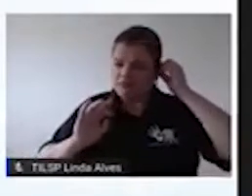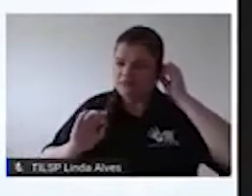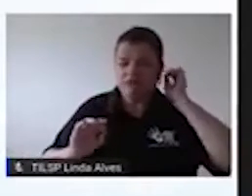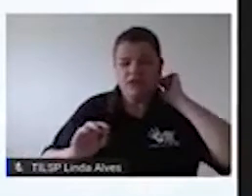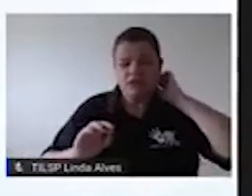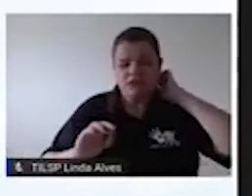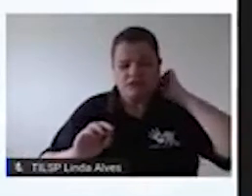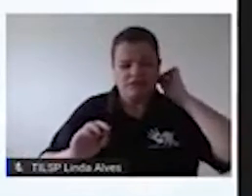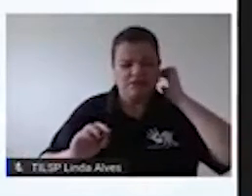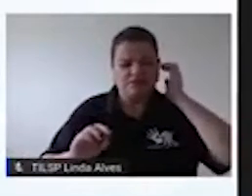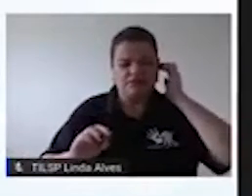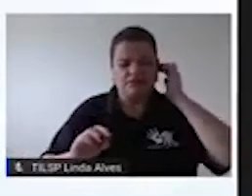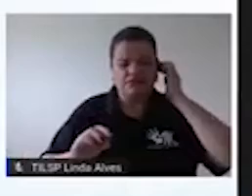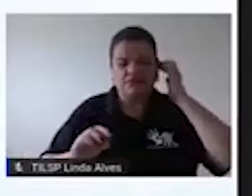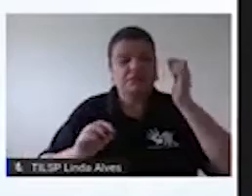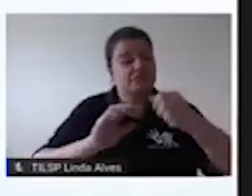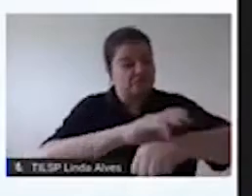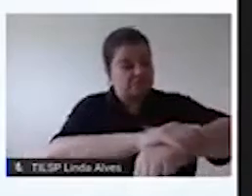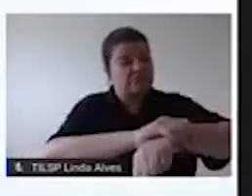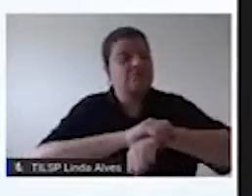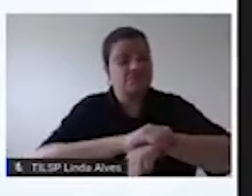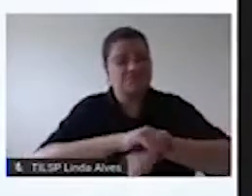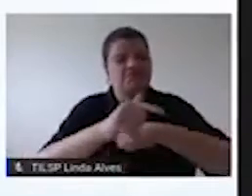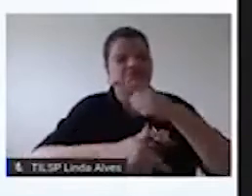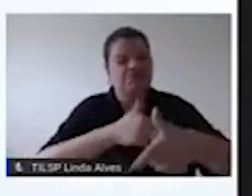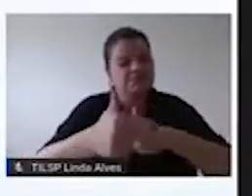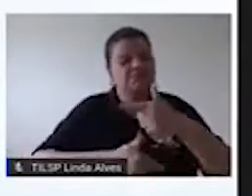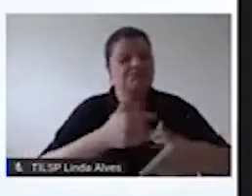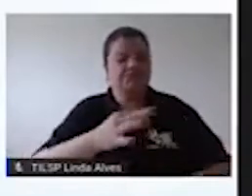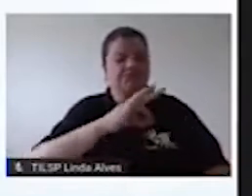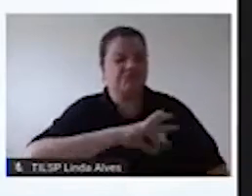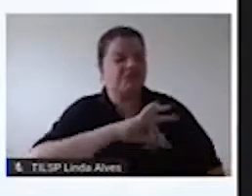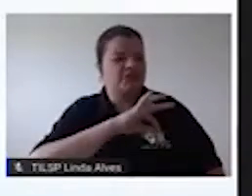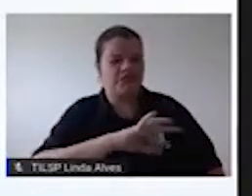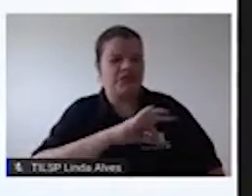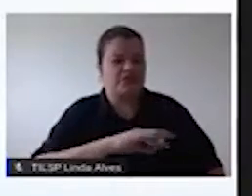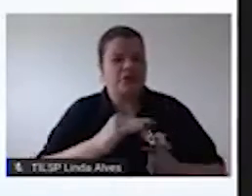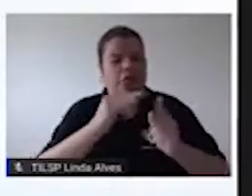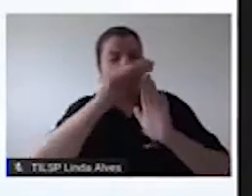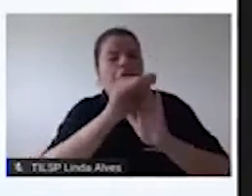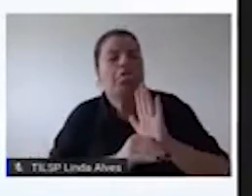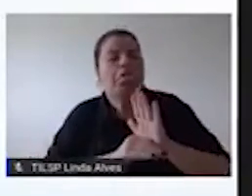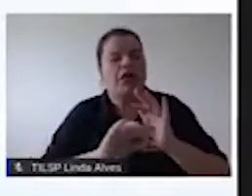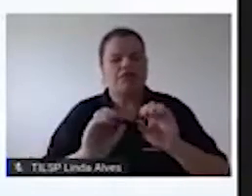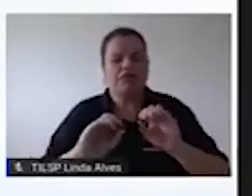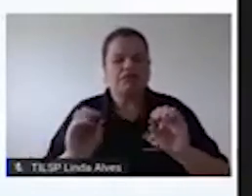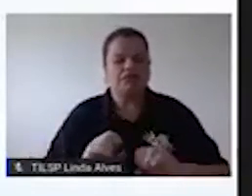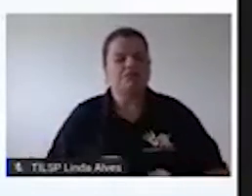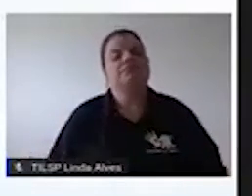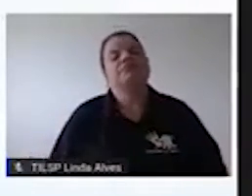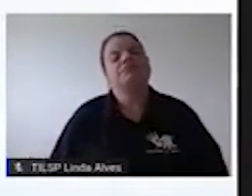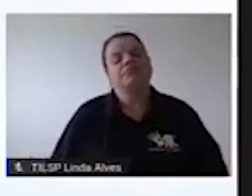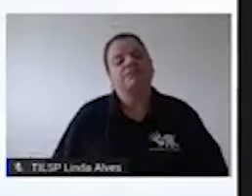ali, o saldo de salário dela integral, né? É Então, interessante.